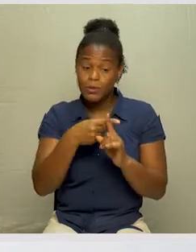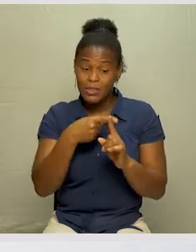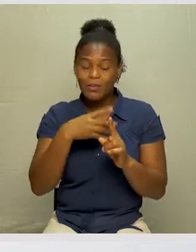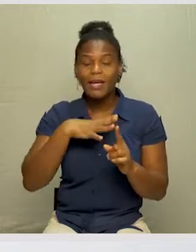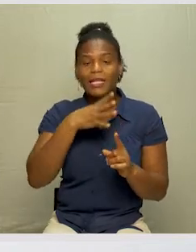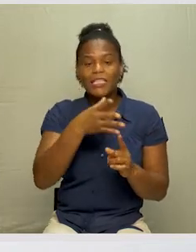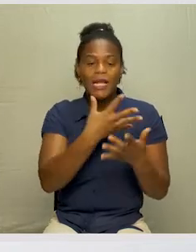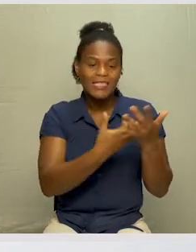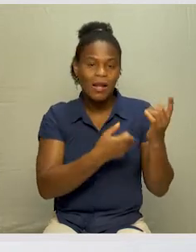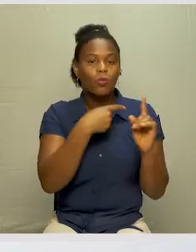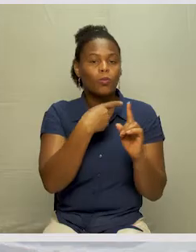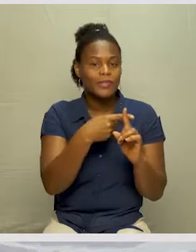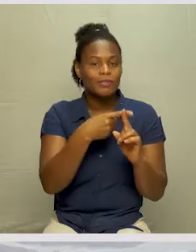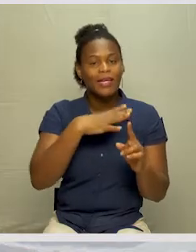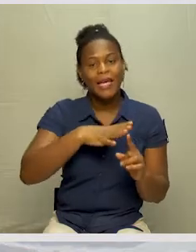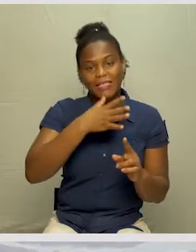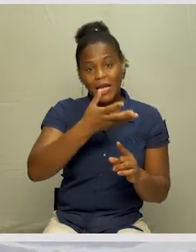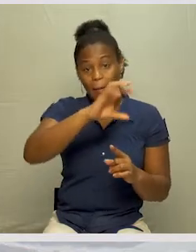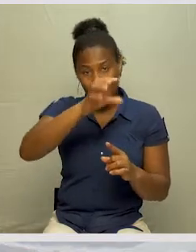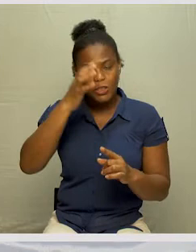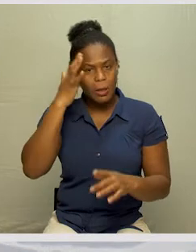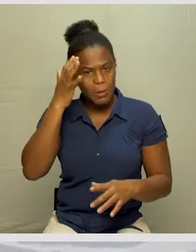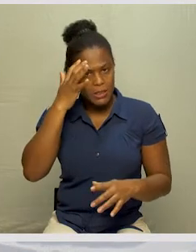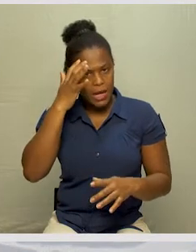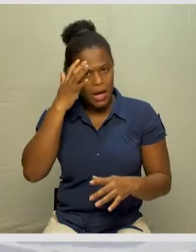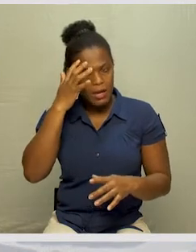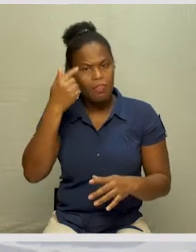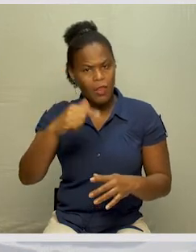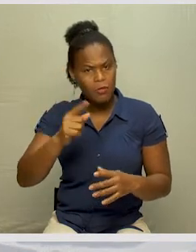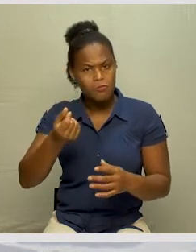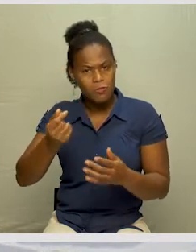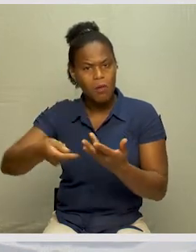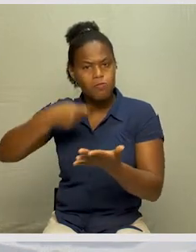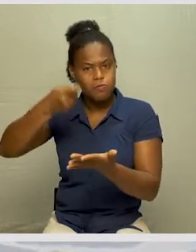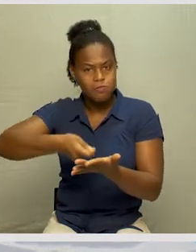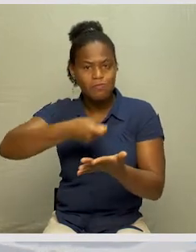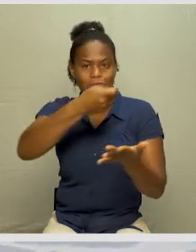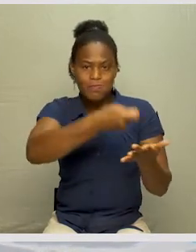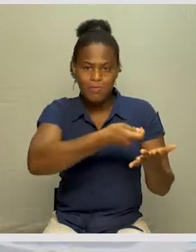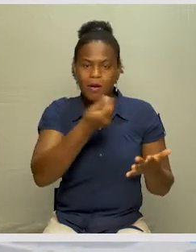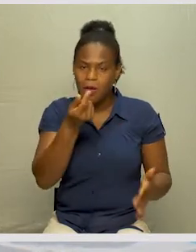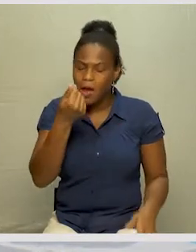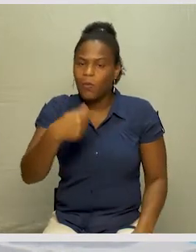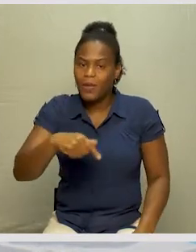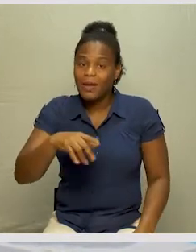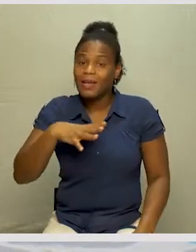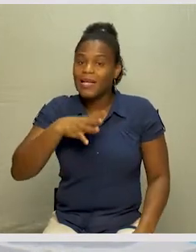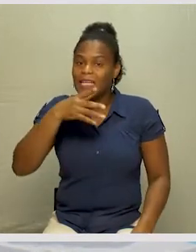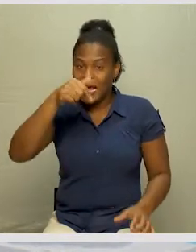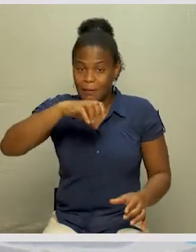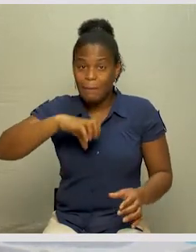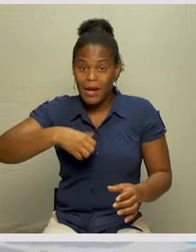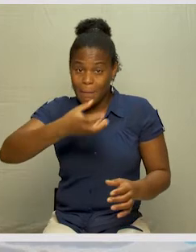positivo. Significa o quê? Que o país tem capacidade líquida de financiamento, ou seja, o país está a